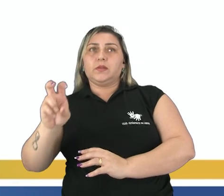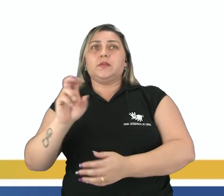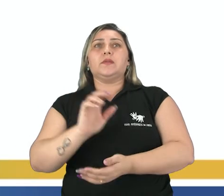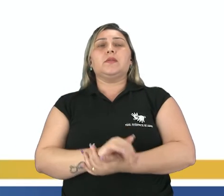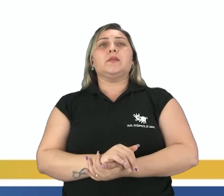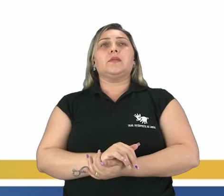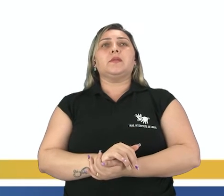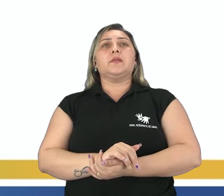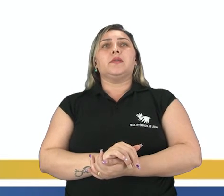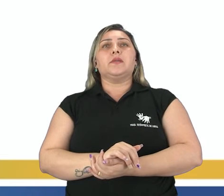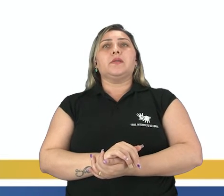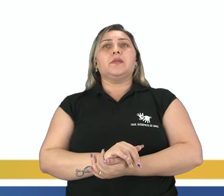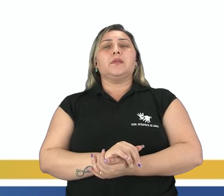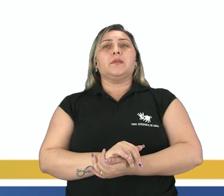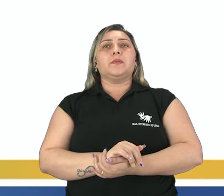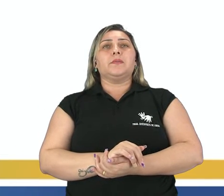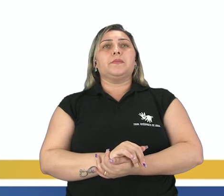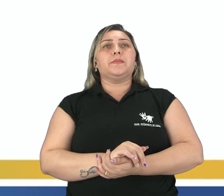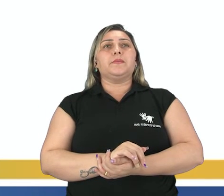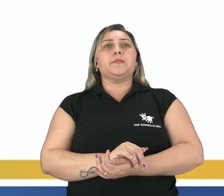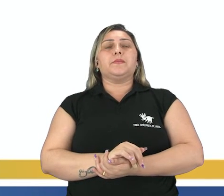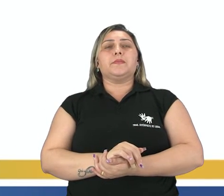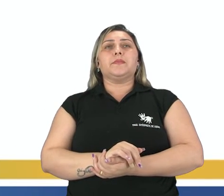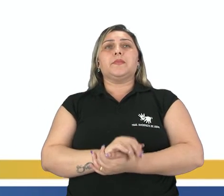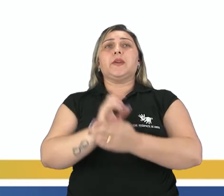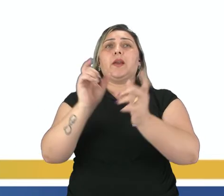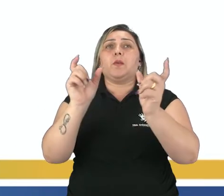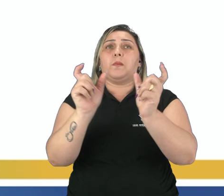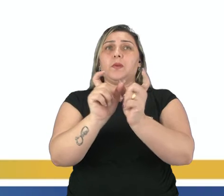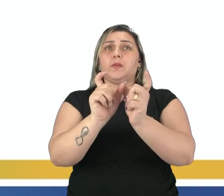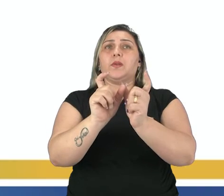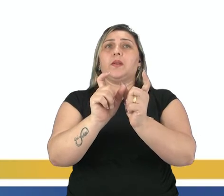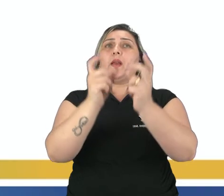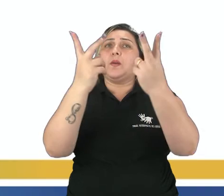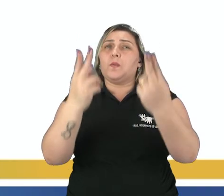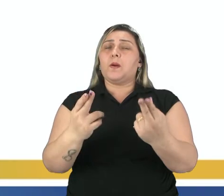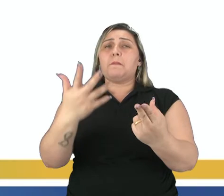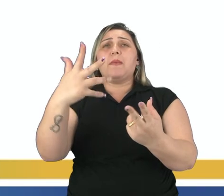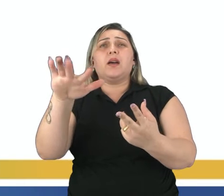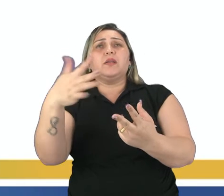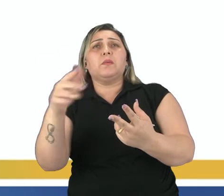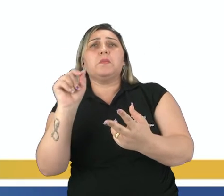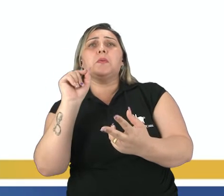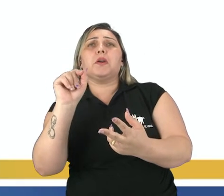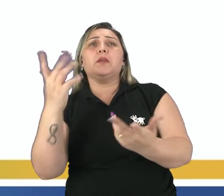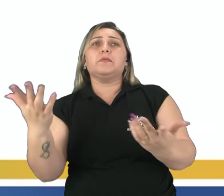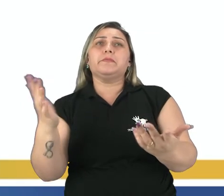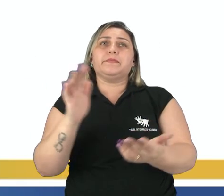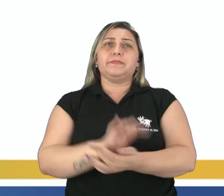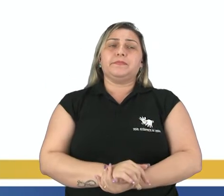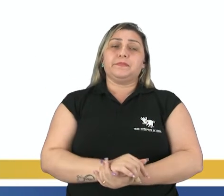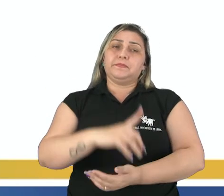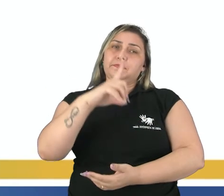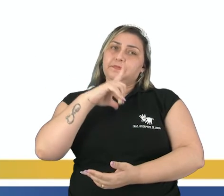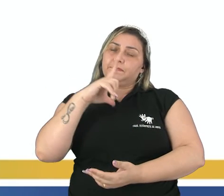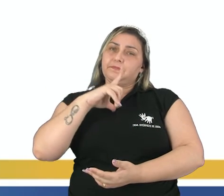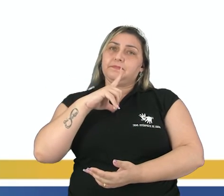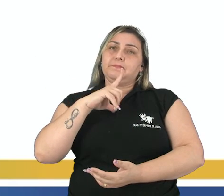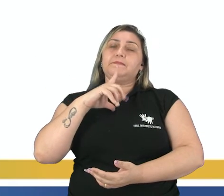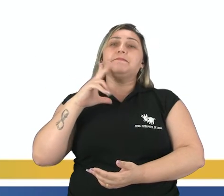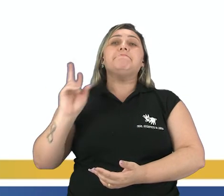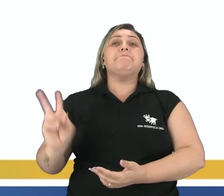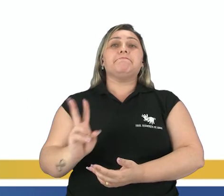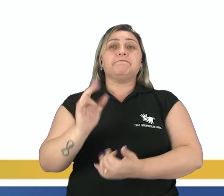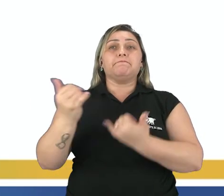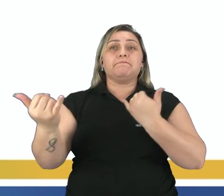235, aliás, que essa esfera comporta serão aproximadamente a... E aí nós temos os dados